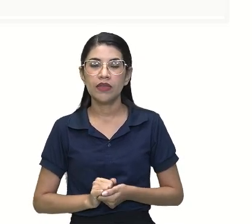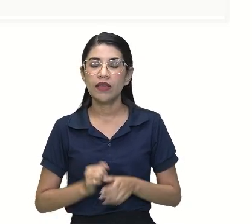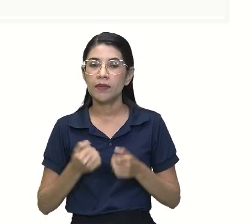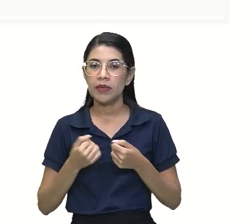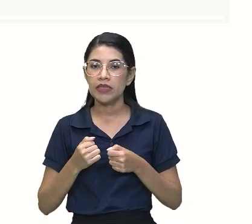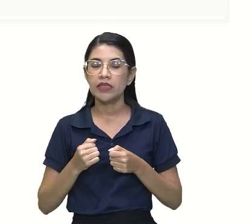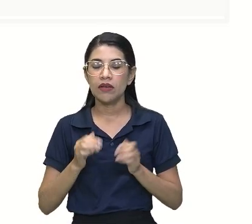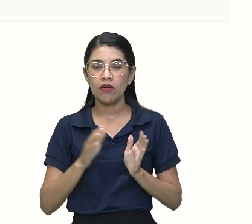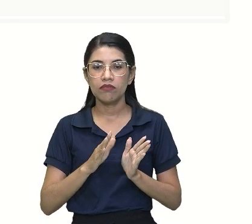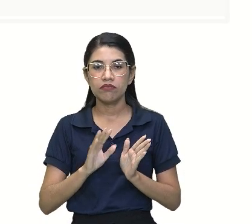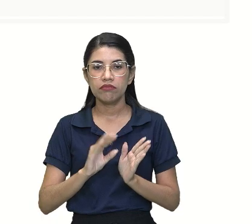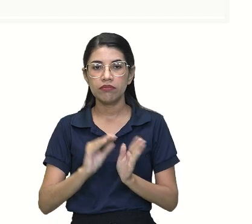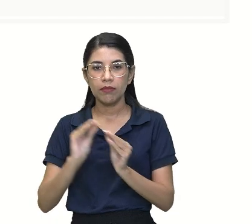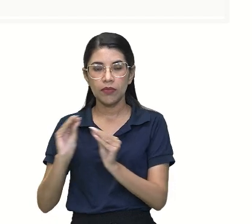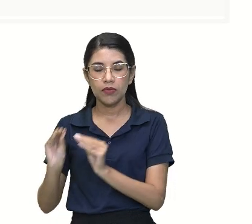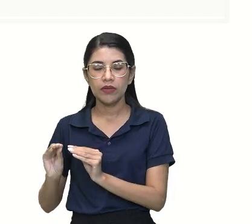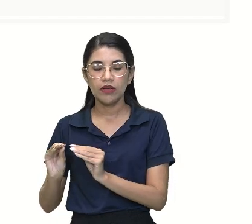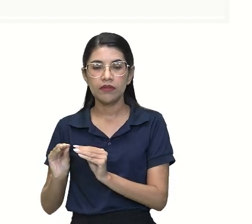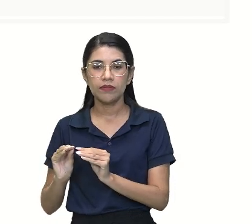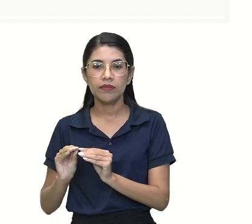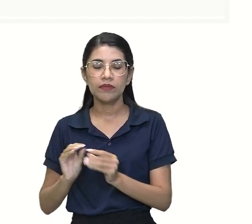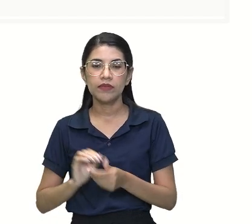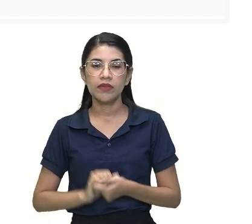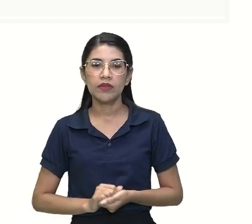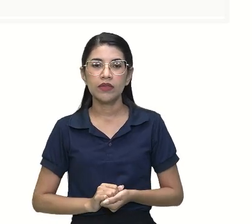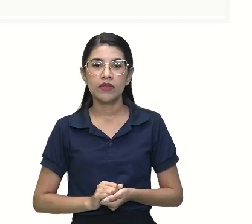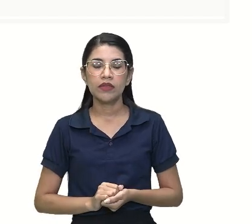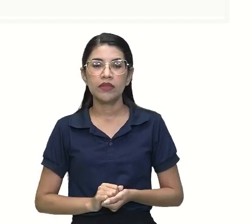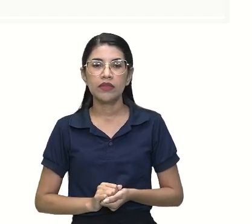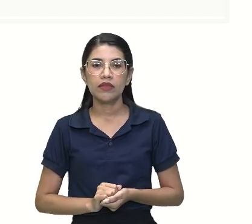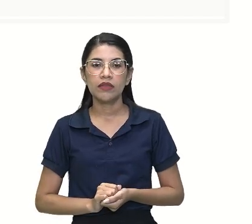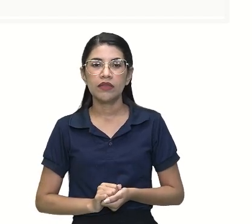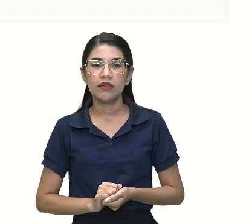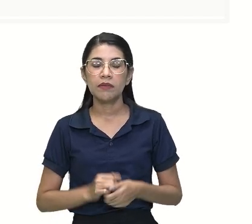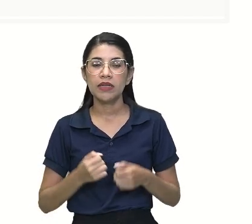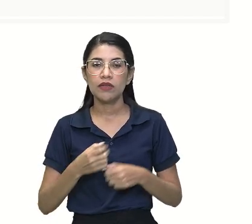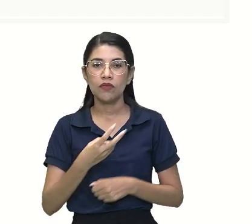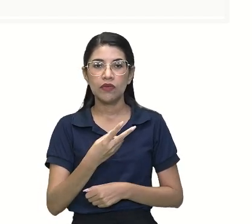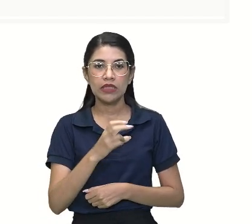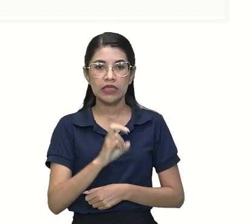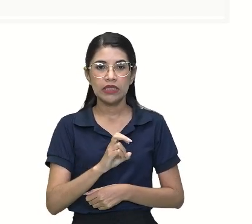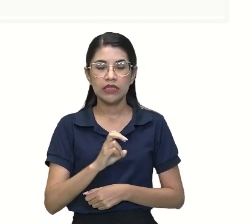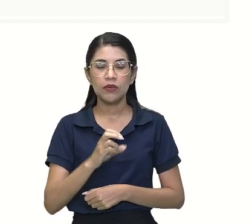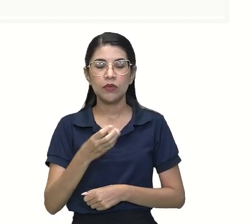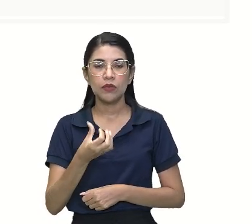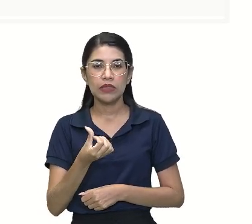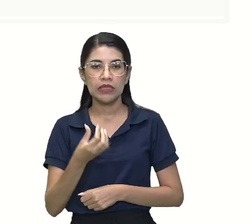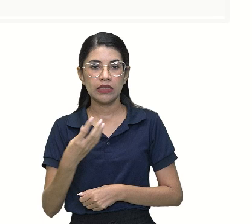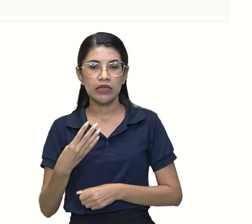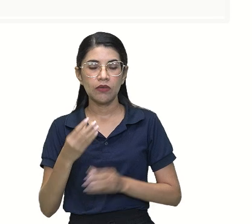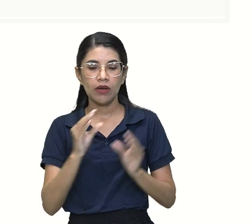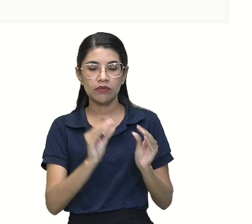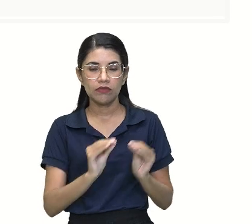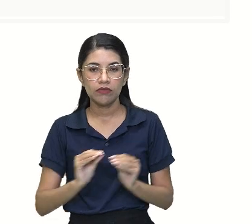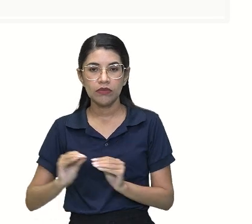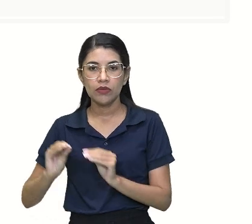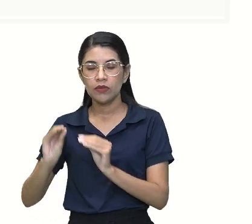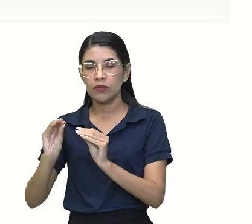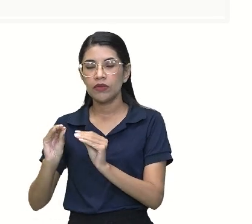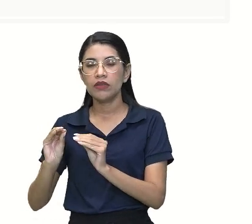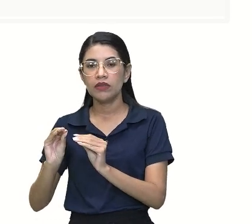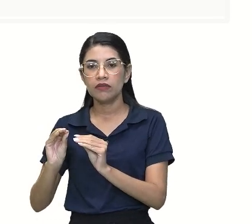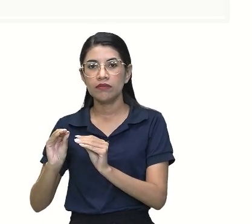Eu coloquei, né? Acrescentei esses dois valores aqui do lado esquerdo, então eu vou acrescentar eles também lá do lado